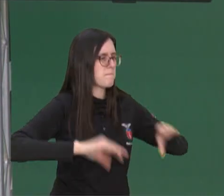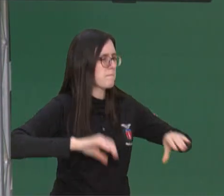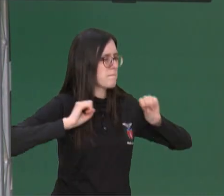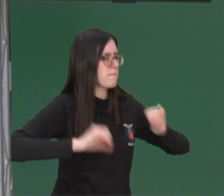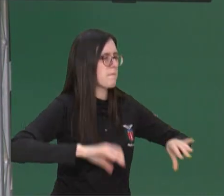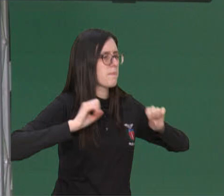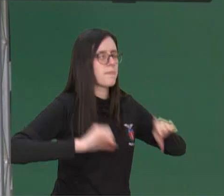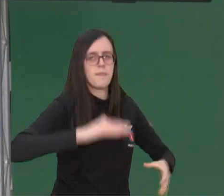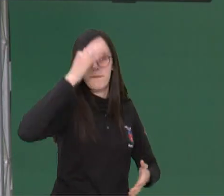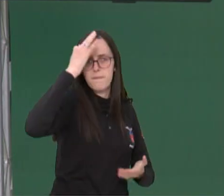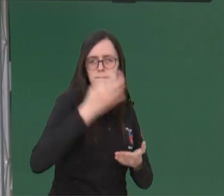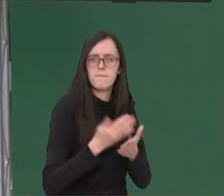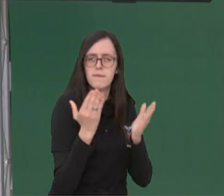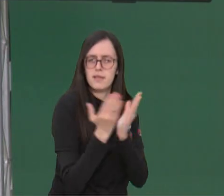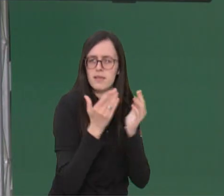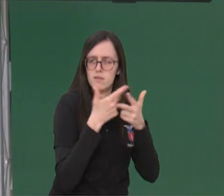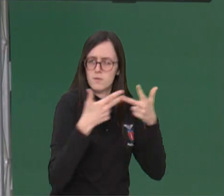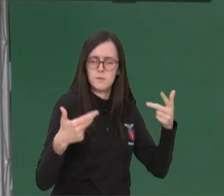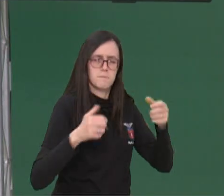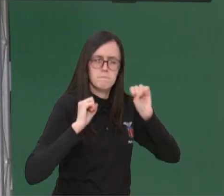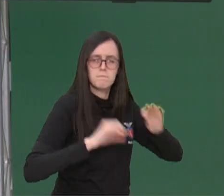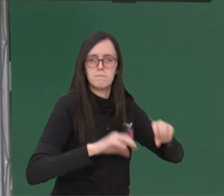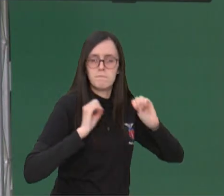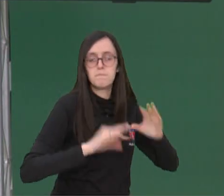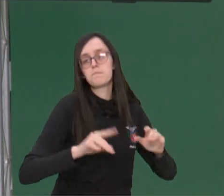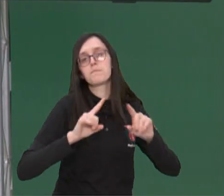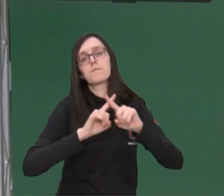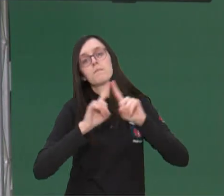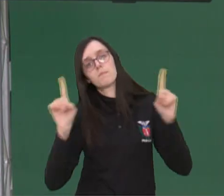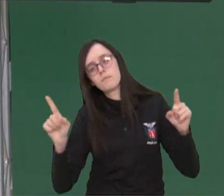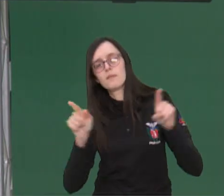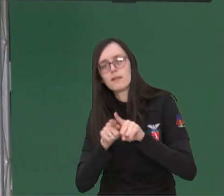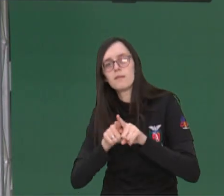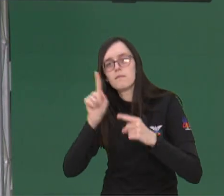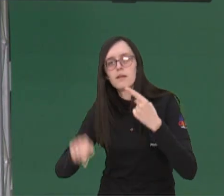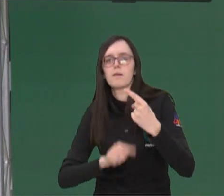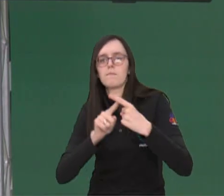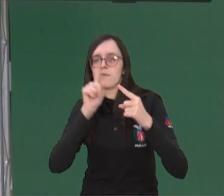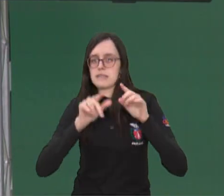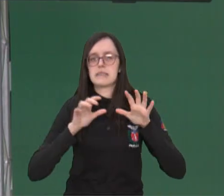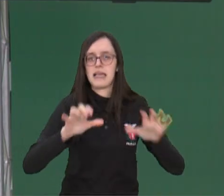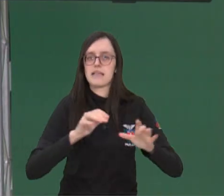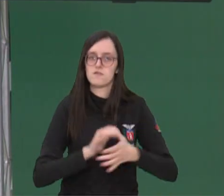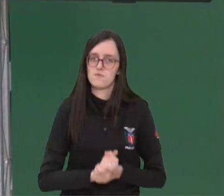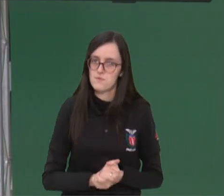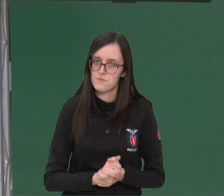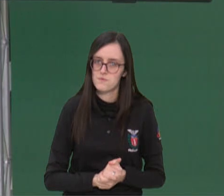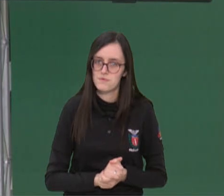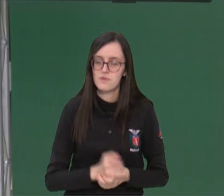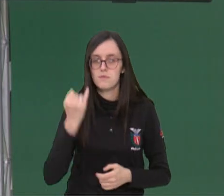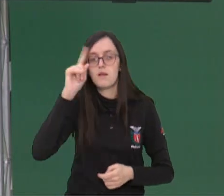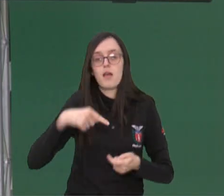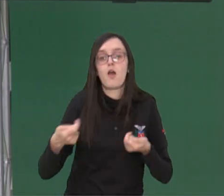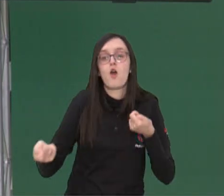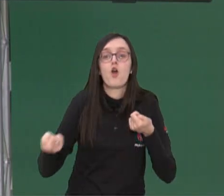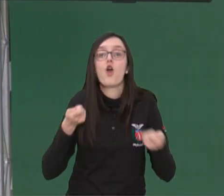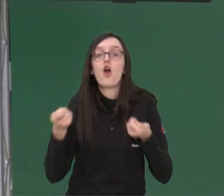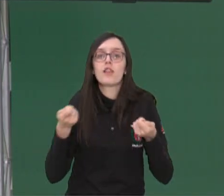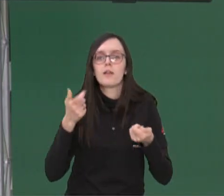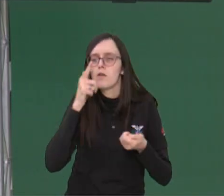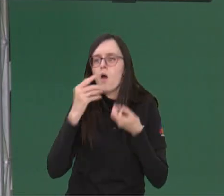ensinar a fé cristã para os indígenas, mas com também esse objetivo na região amazônica: controlar